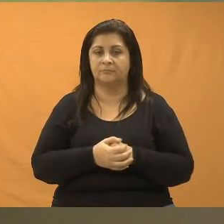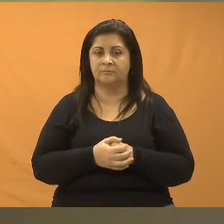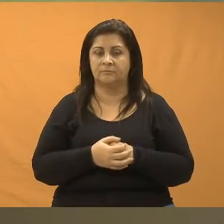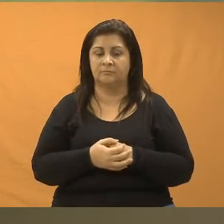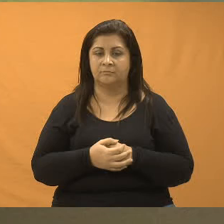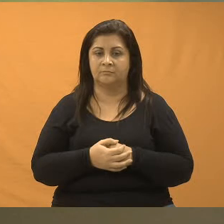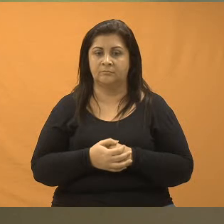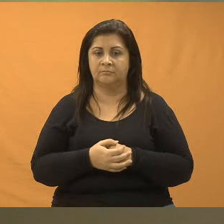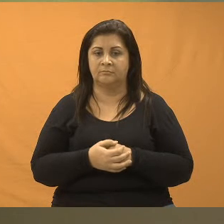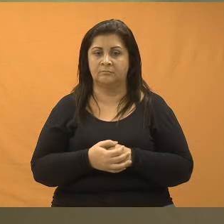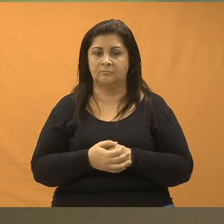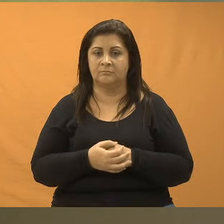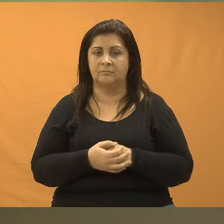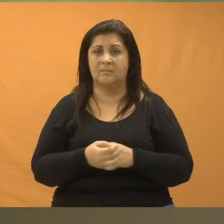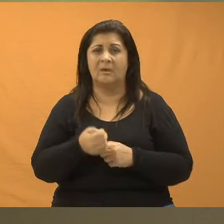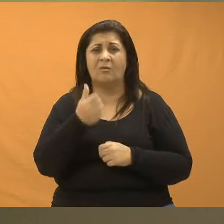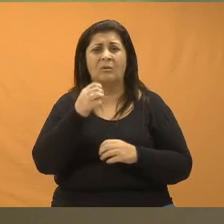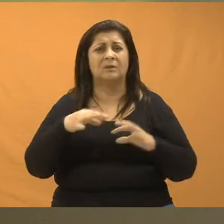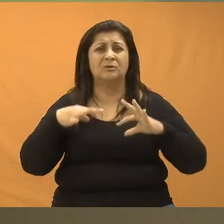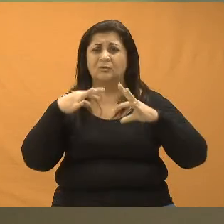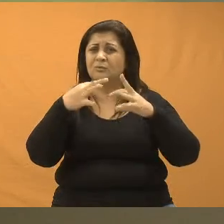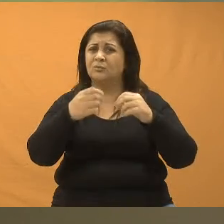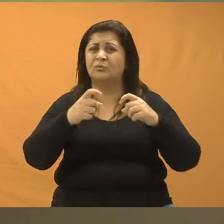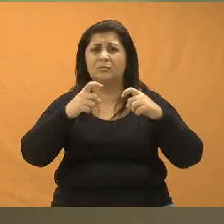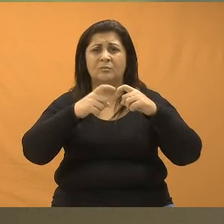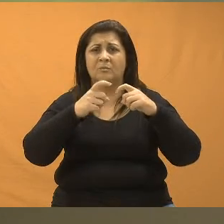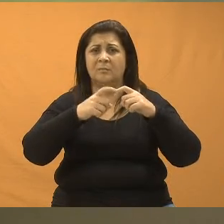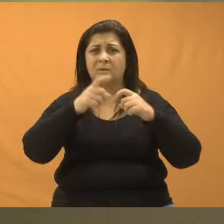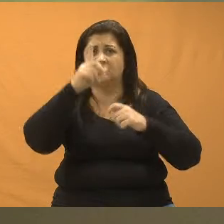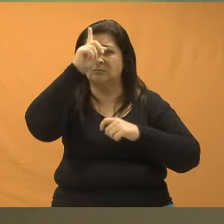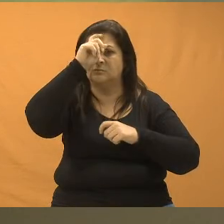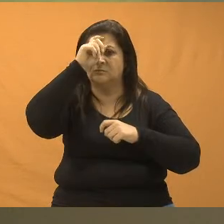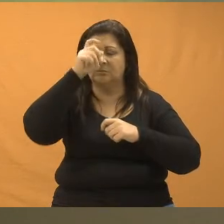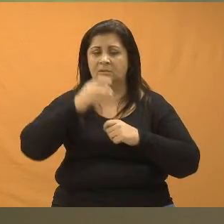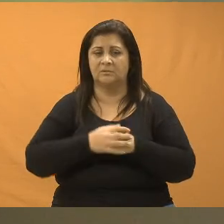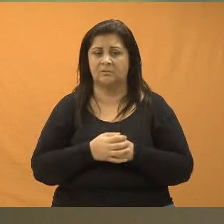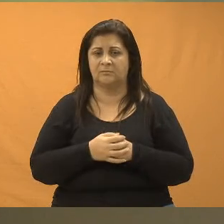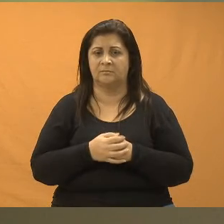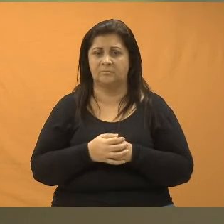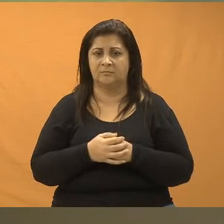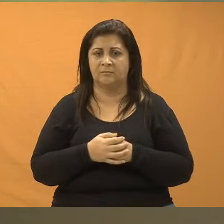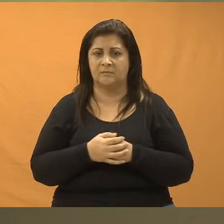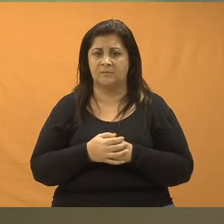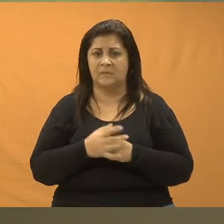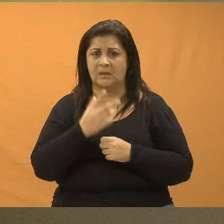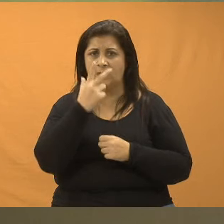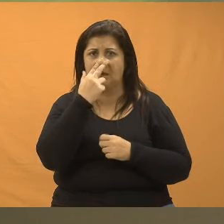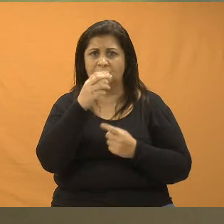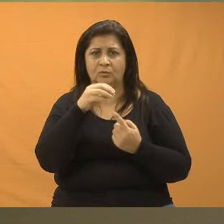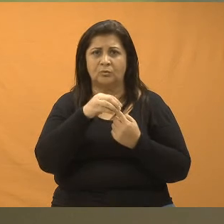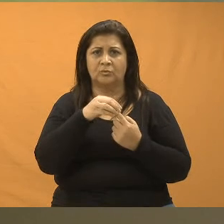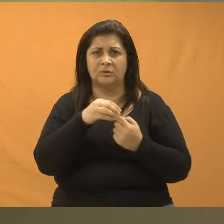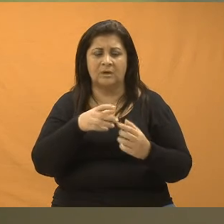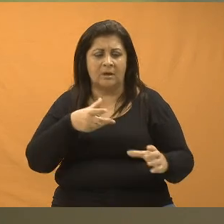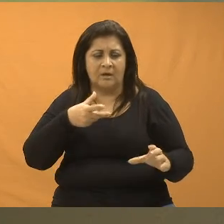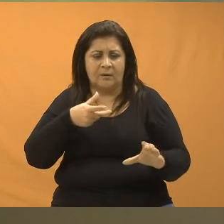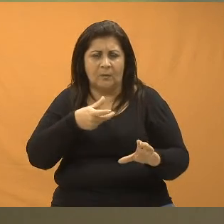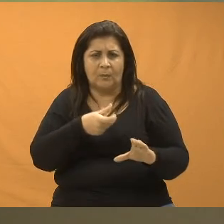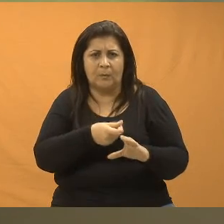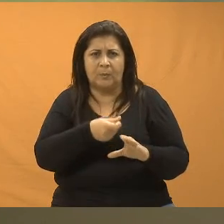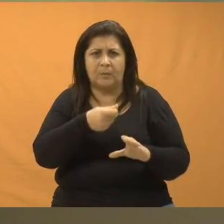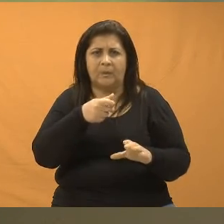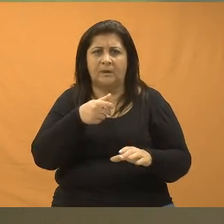de quase todos os médicos da Santa Casa. Os únicos que receberam, acho que foi a equipe de anestesia que conseguiu um